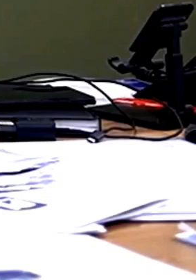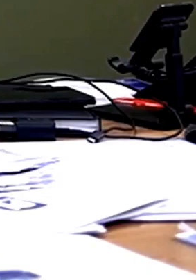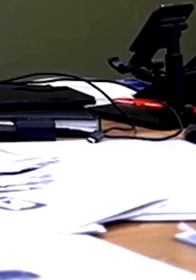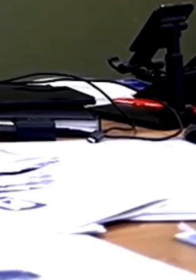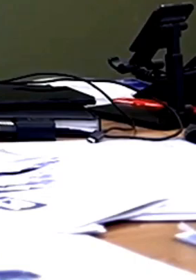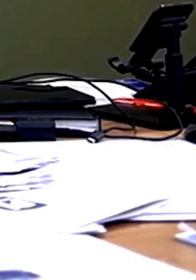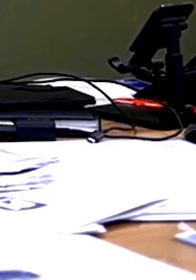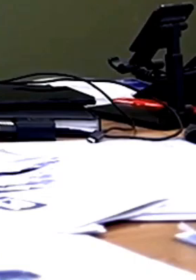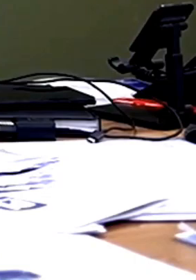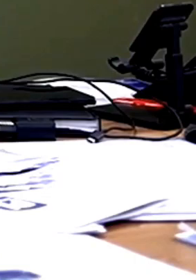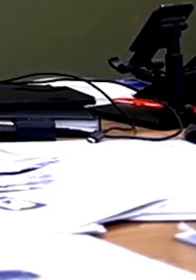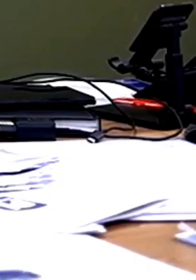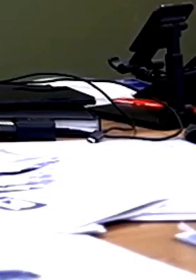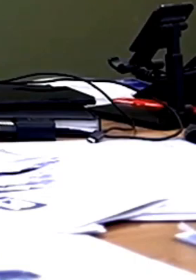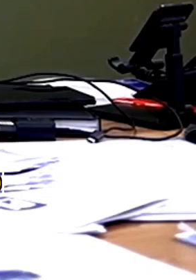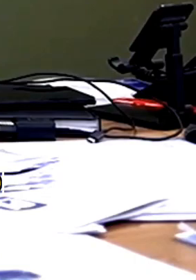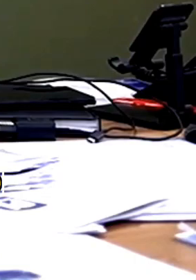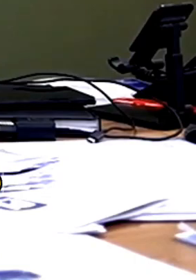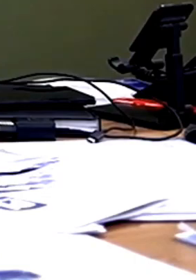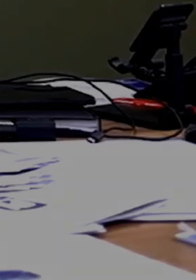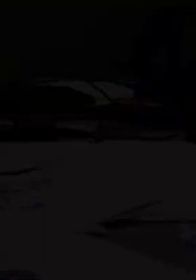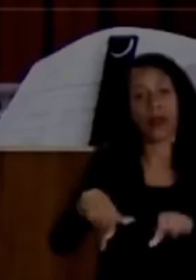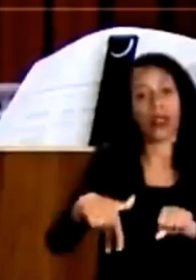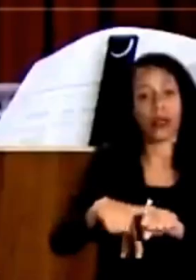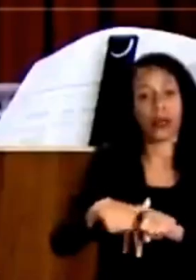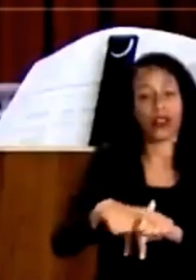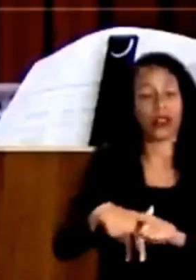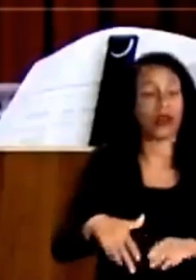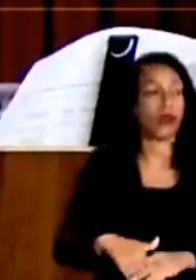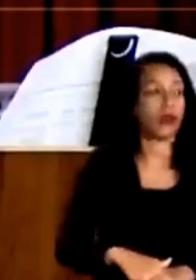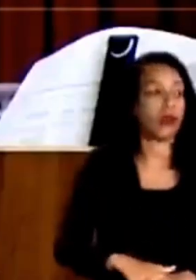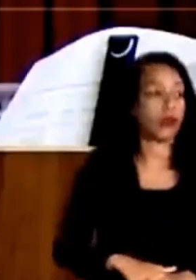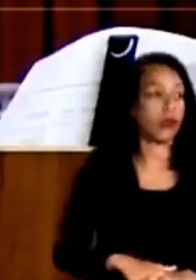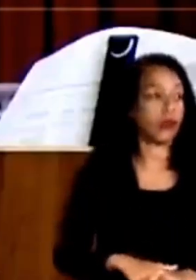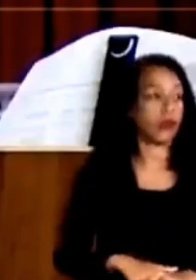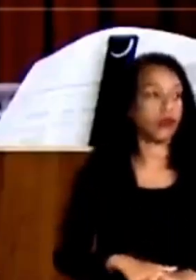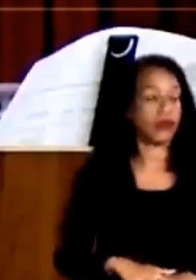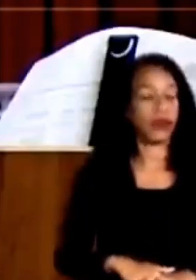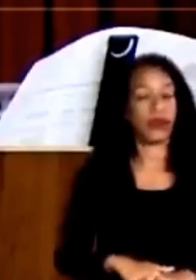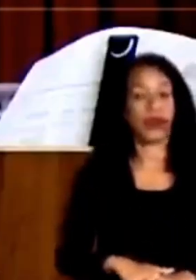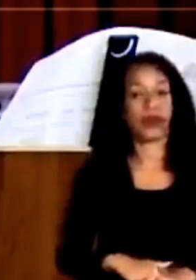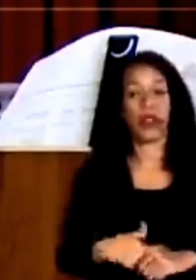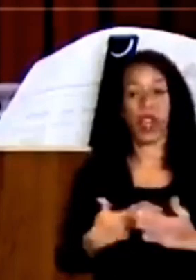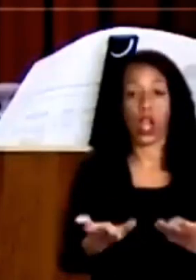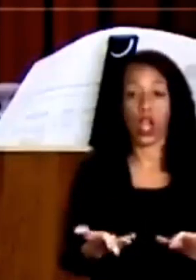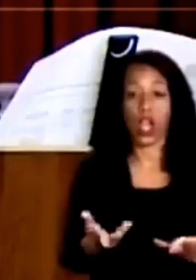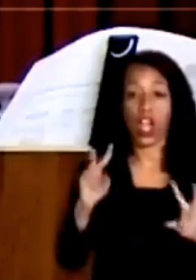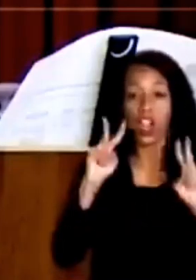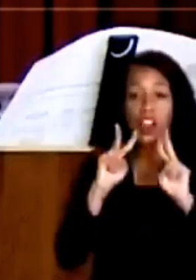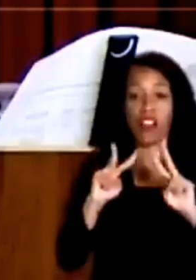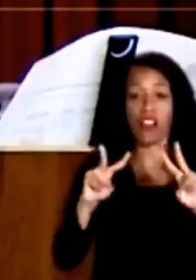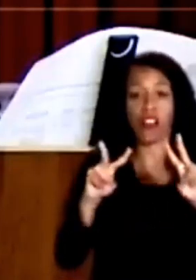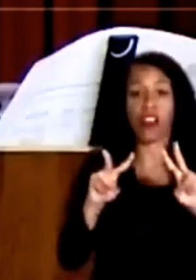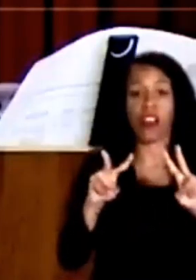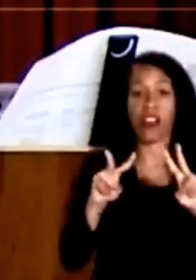prazo para a Justiça se manifestar sobre o pedido. Então, pessoal, MPF pede que inquérito das joias